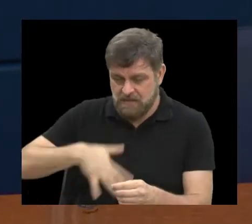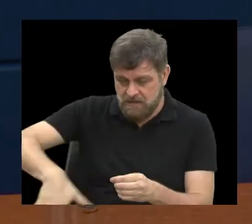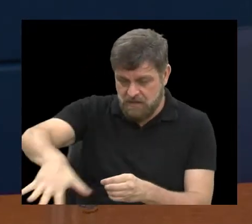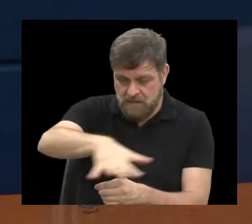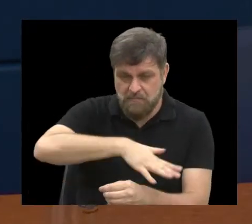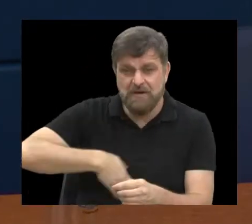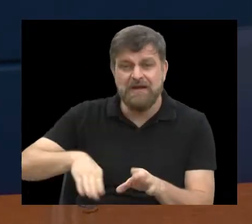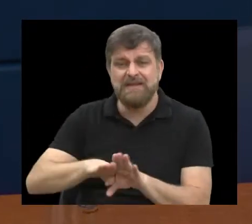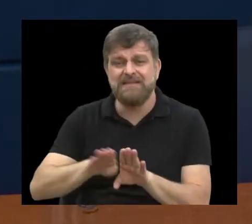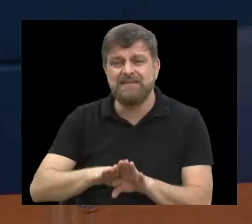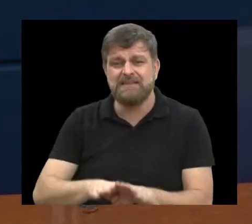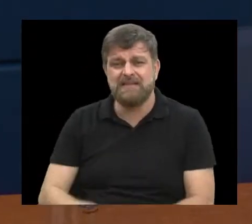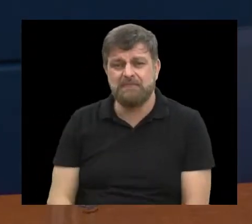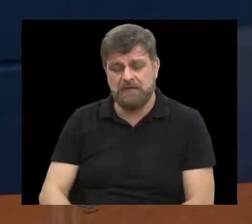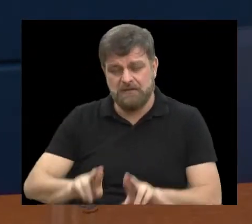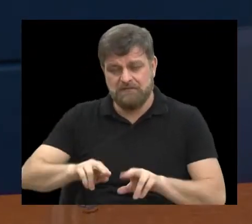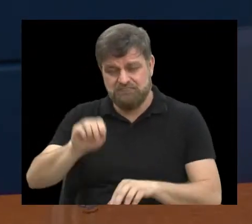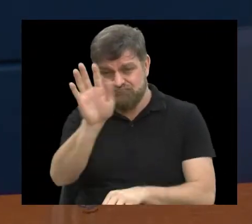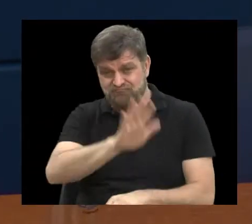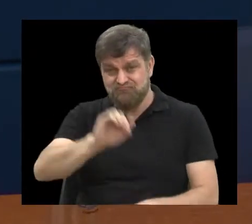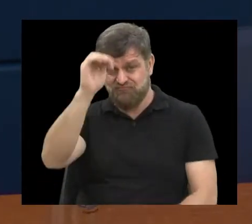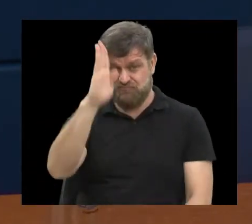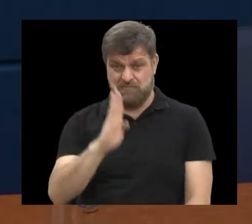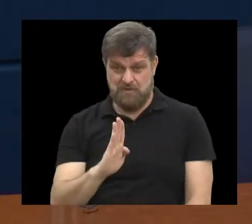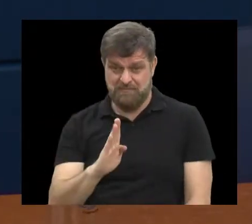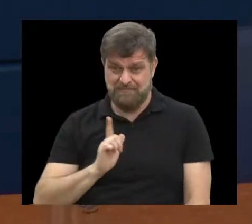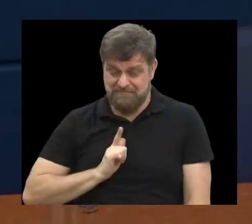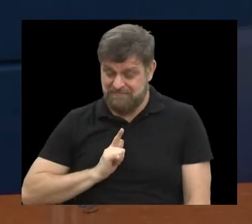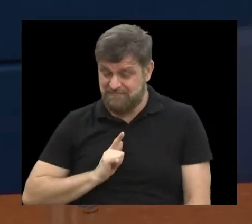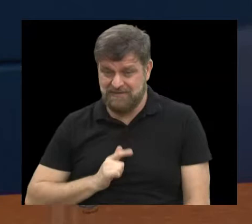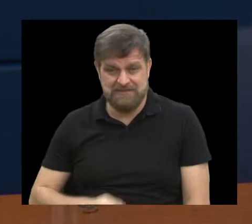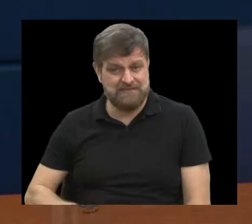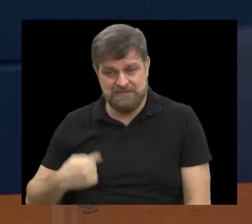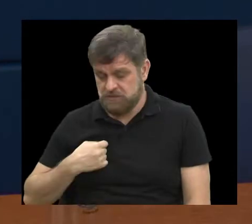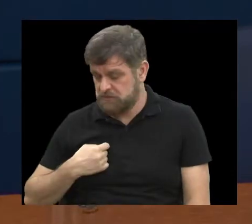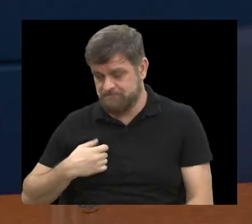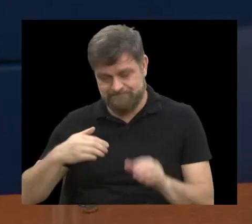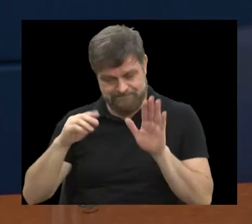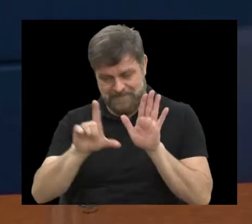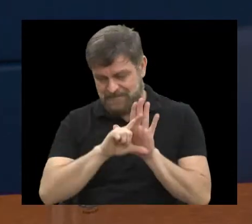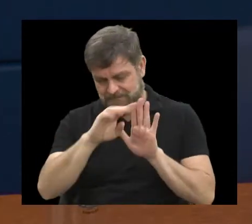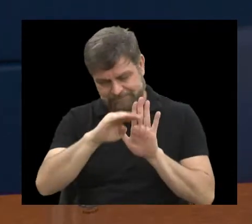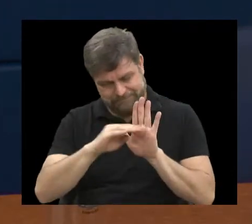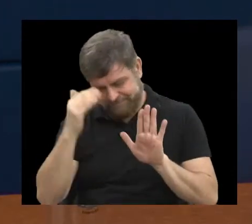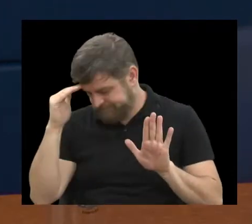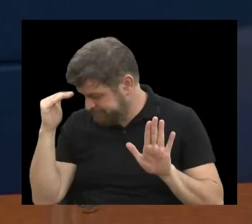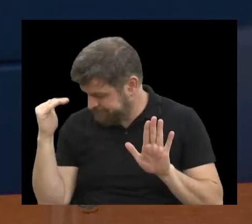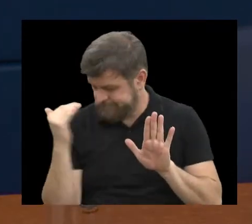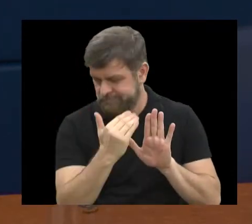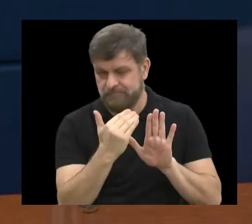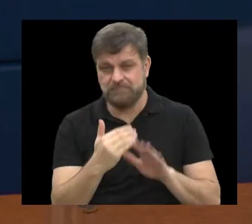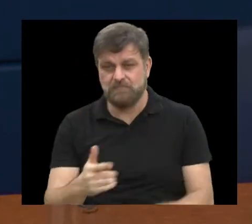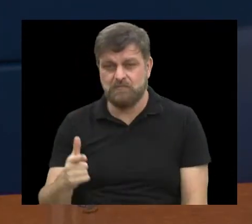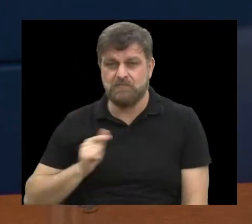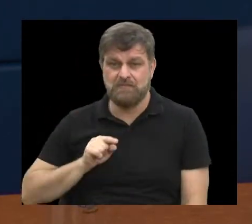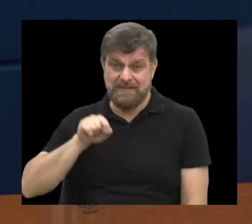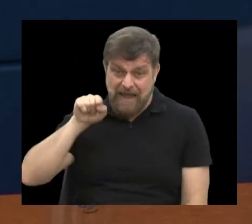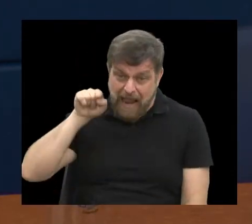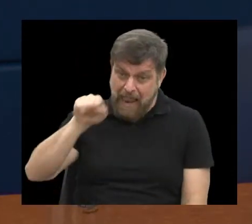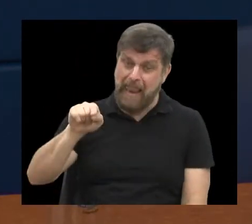e uma nacional. Mas fora isso, a gente não tem o que fazer. Realmente depende lá